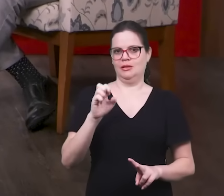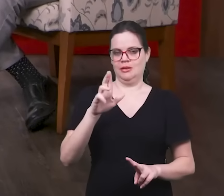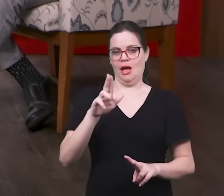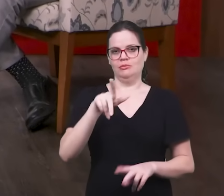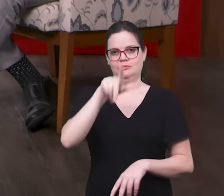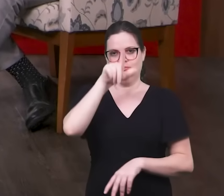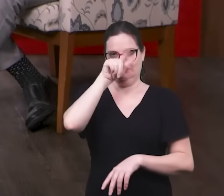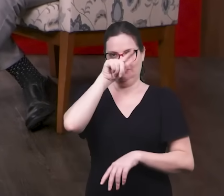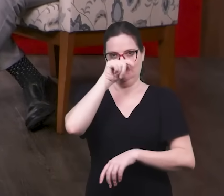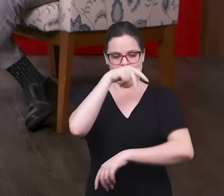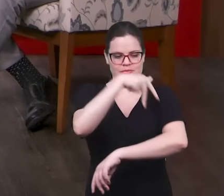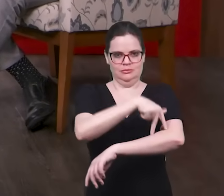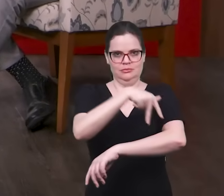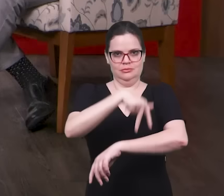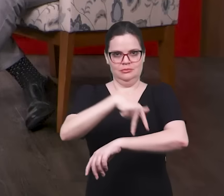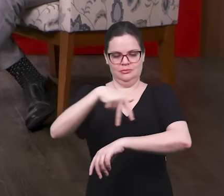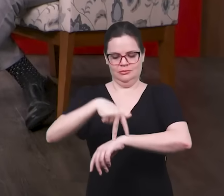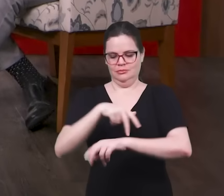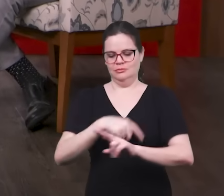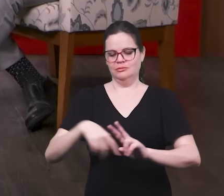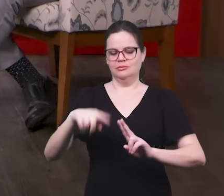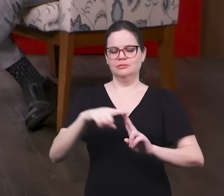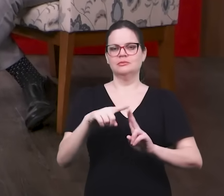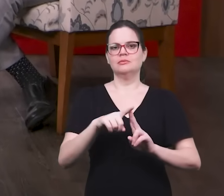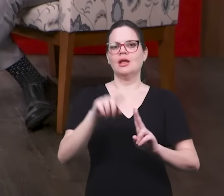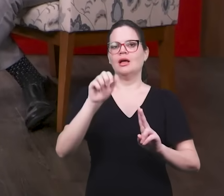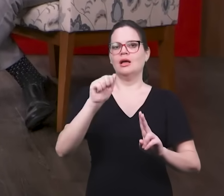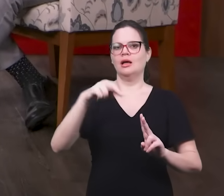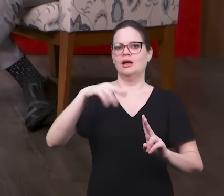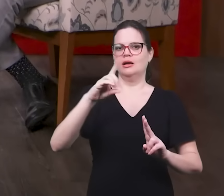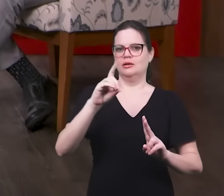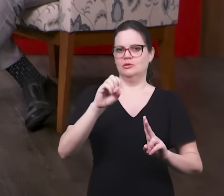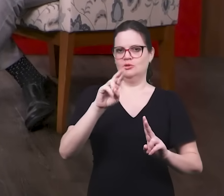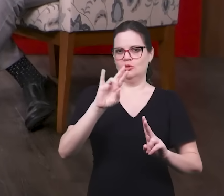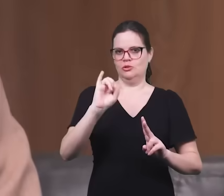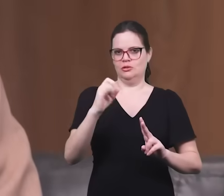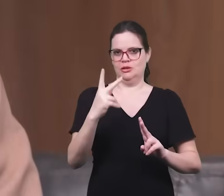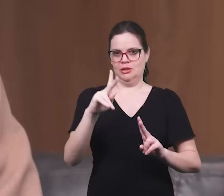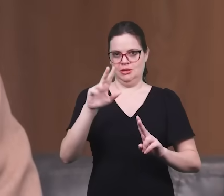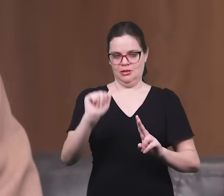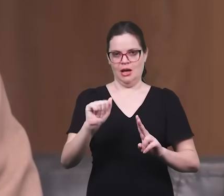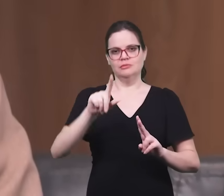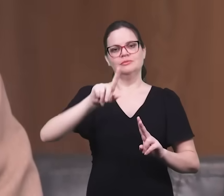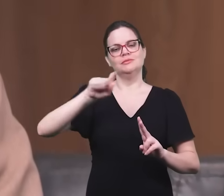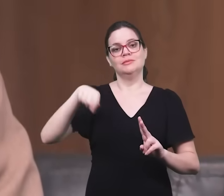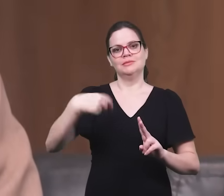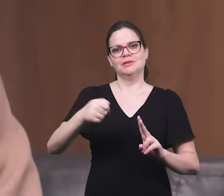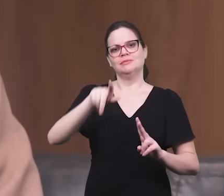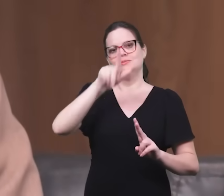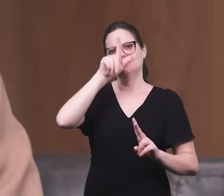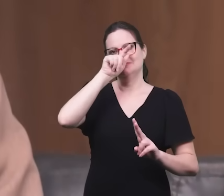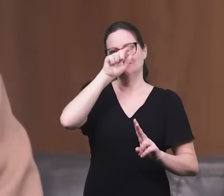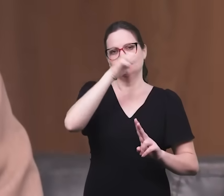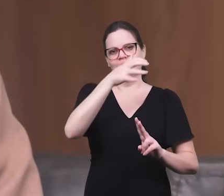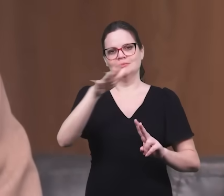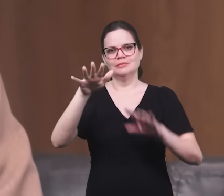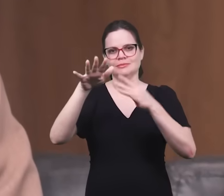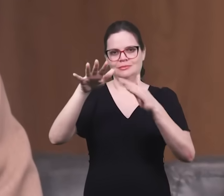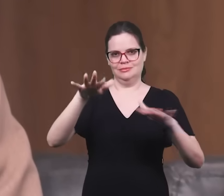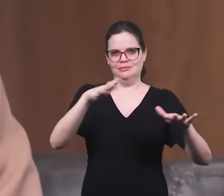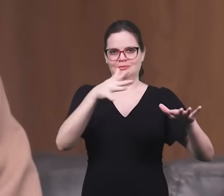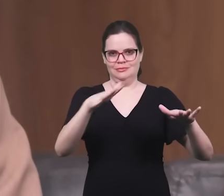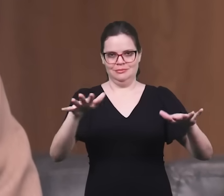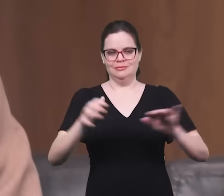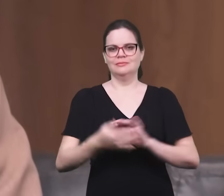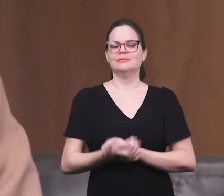pastor Felipe. A paz do Senhor. Paz do Senhor, aos irmãos, aos pastores, e sempre recomendamos a você